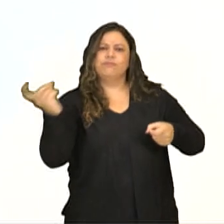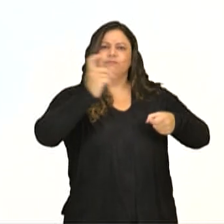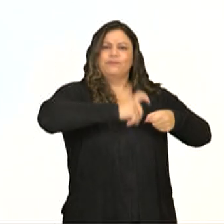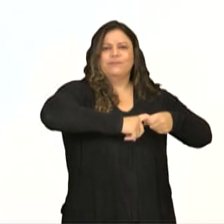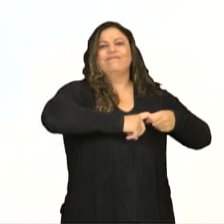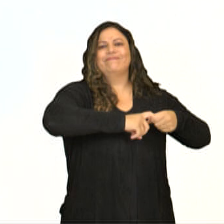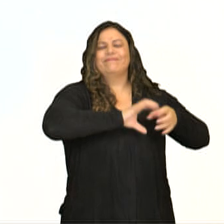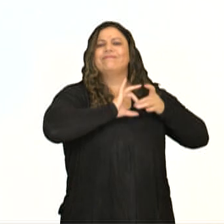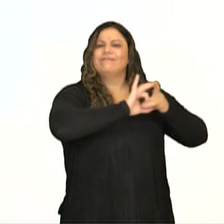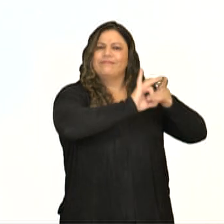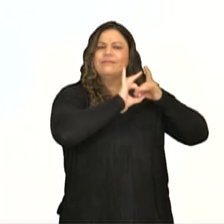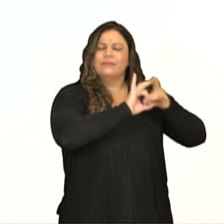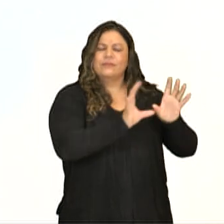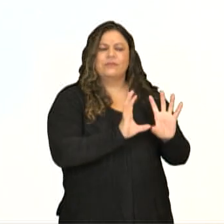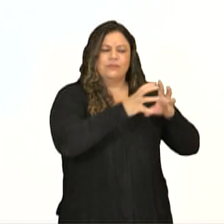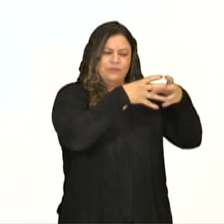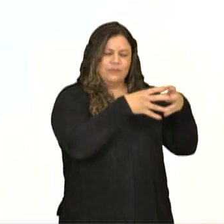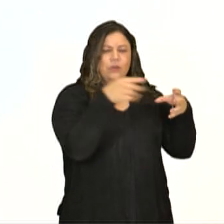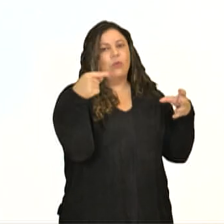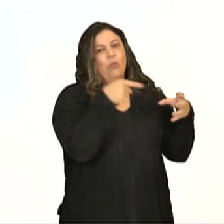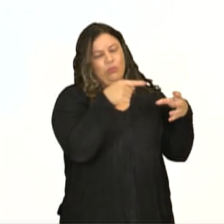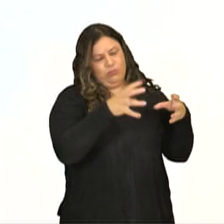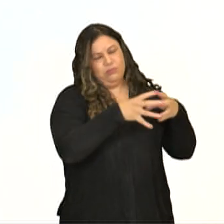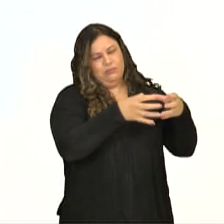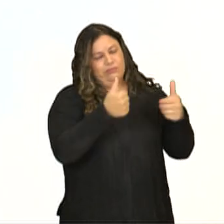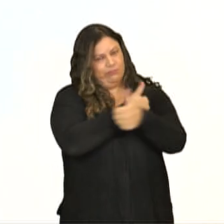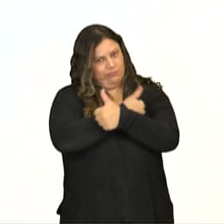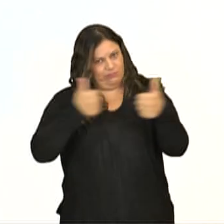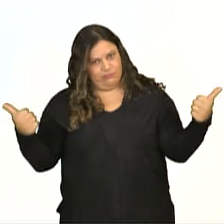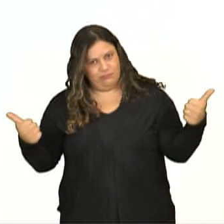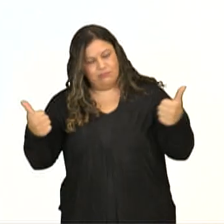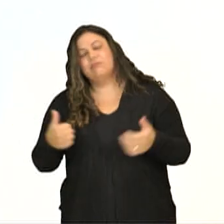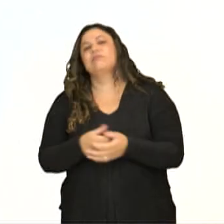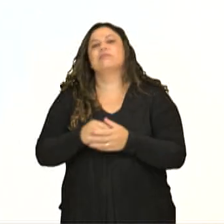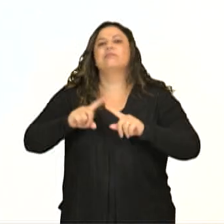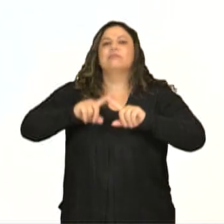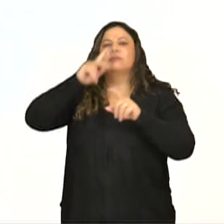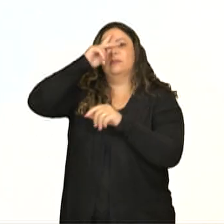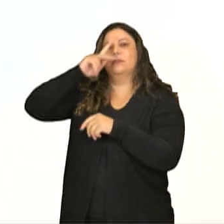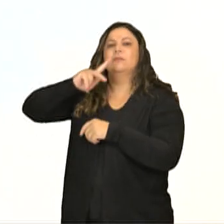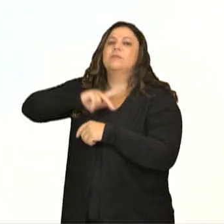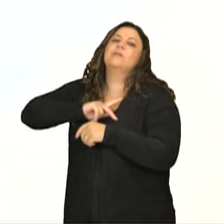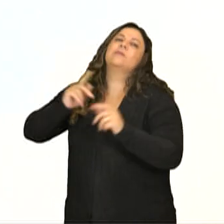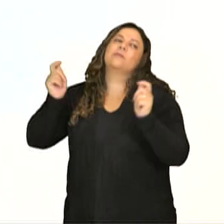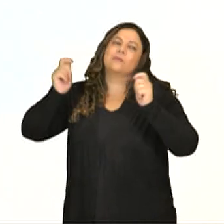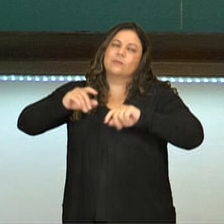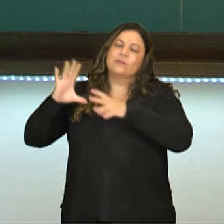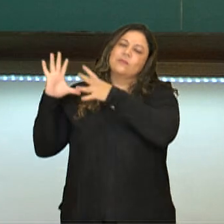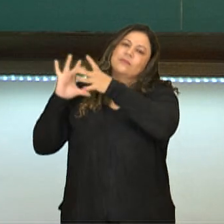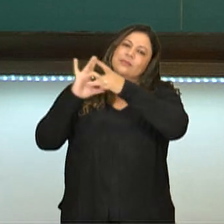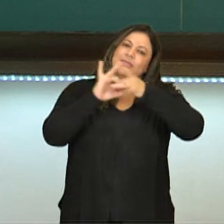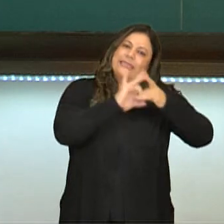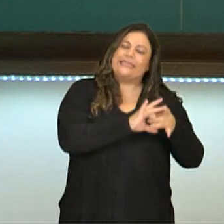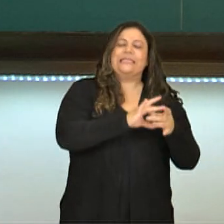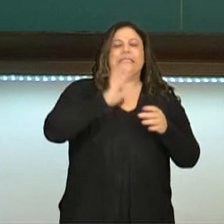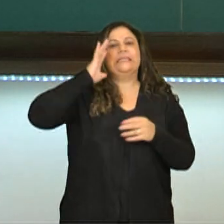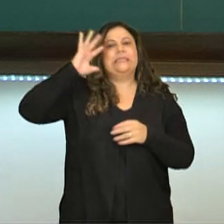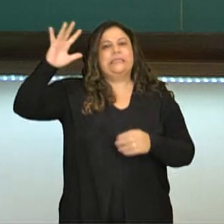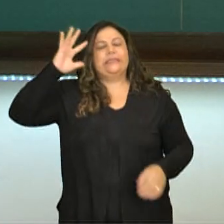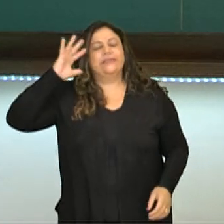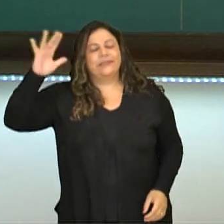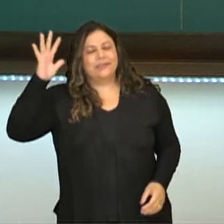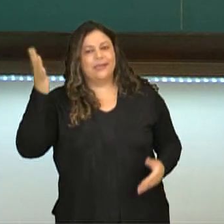pertencimento em relação ao grupo. Beleza? Ainda que de maneira pessoal, né, o contexto geral, teórico,